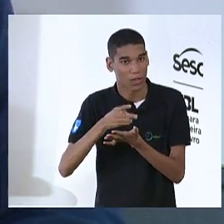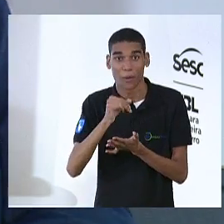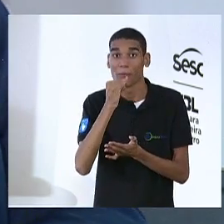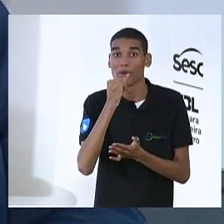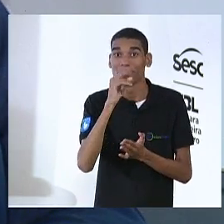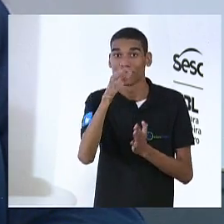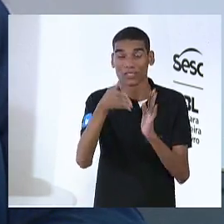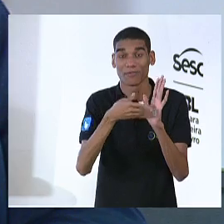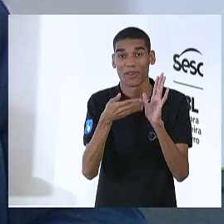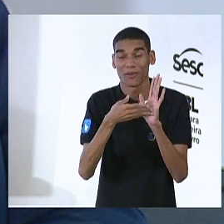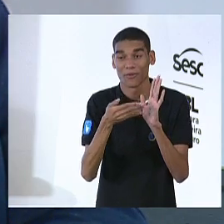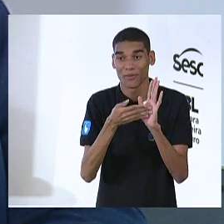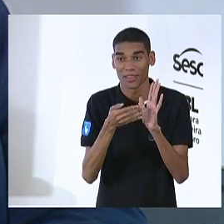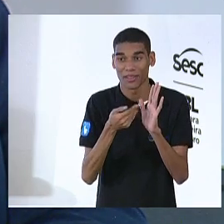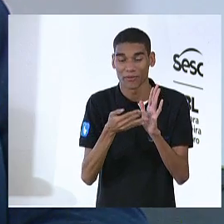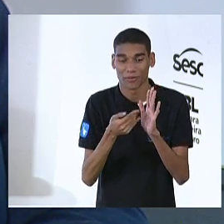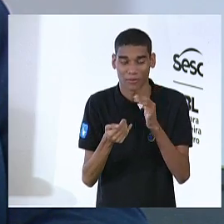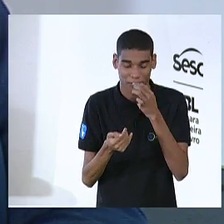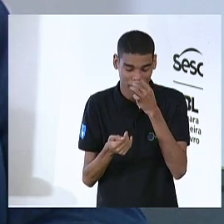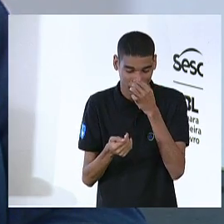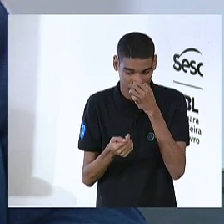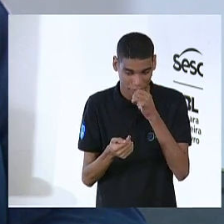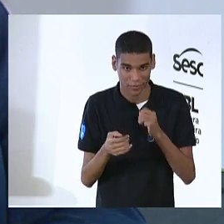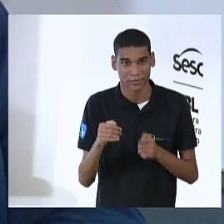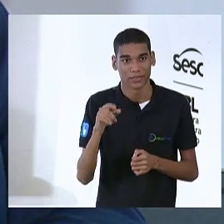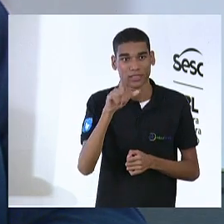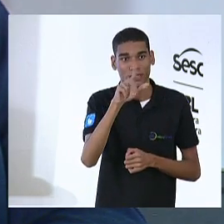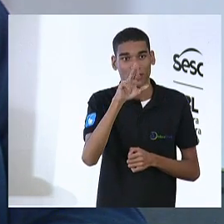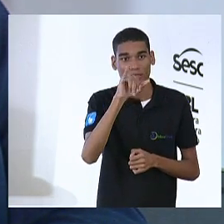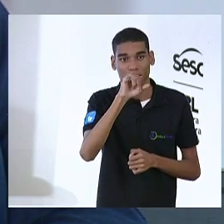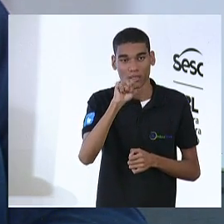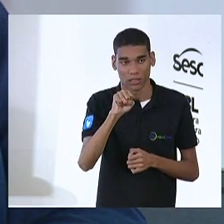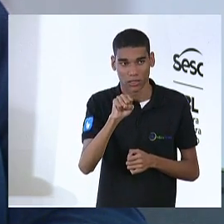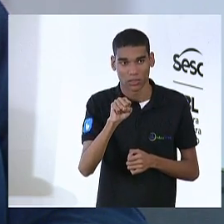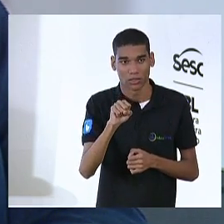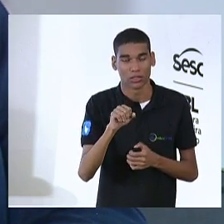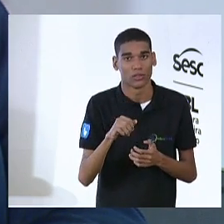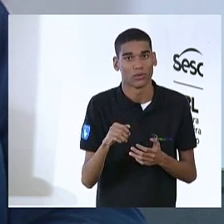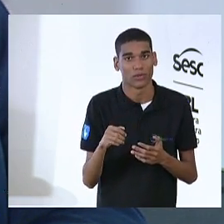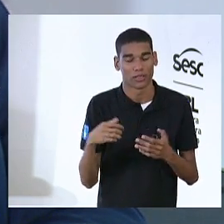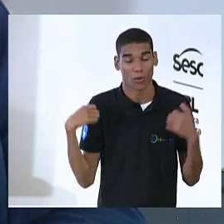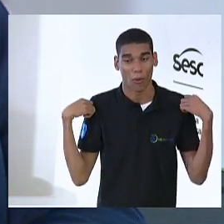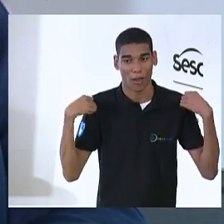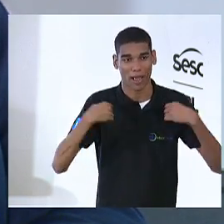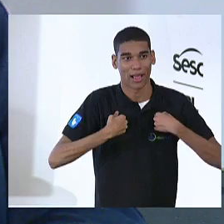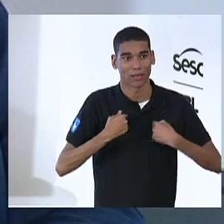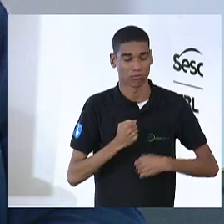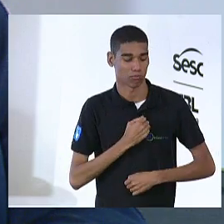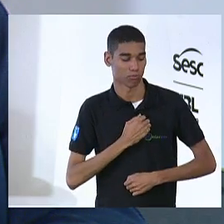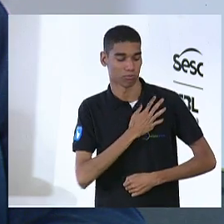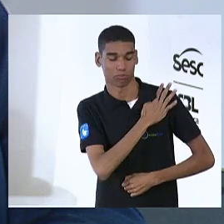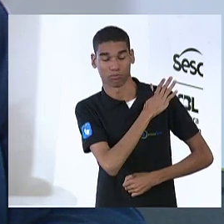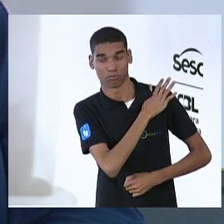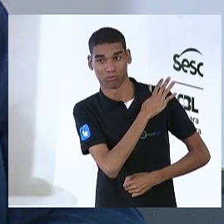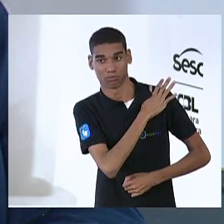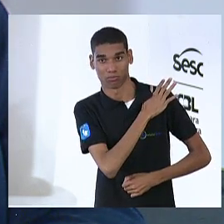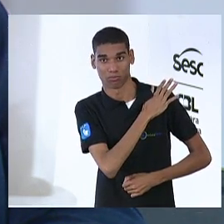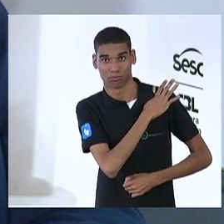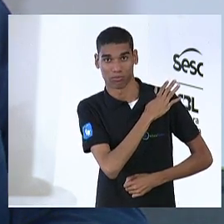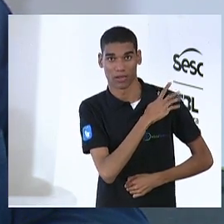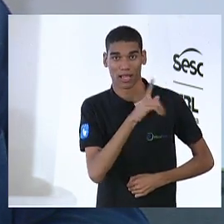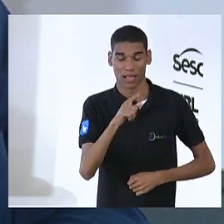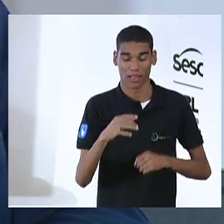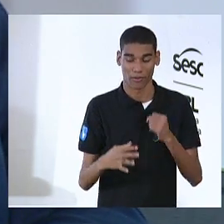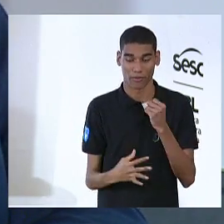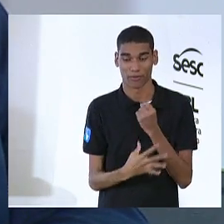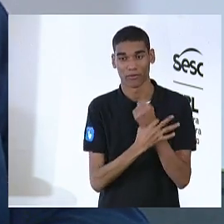como do Luiz Eduardo Soares, né, meu casaco de general, né? Ele foi subsecretário da